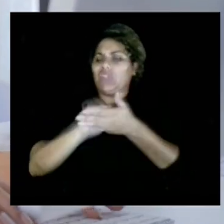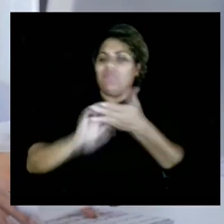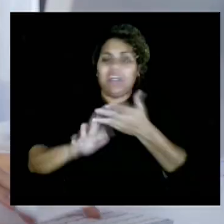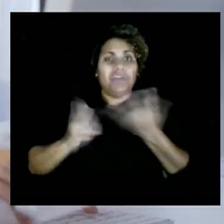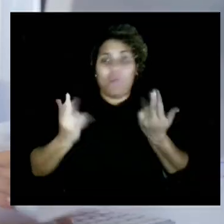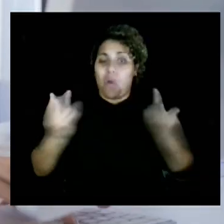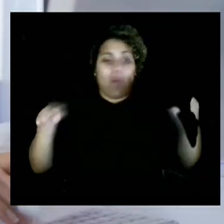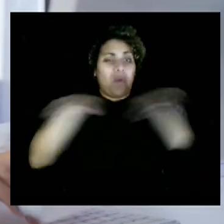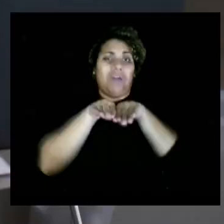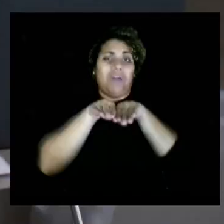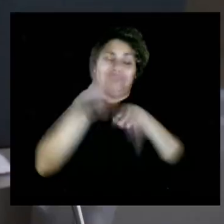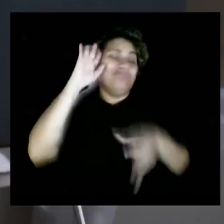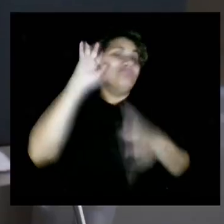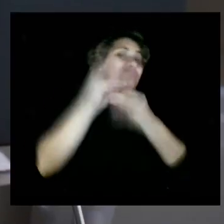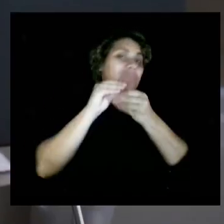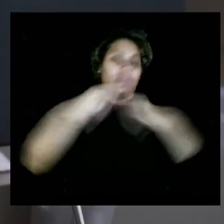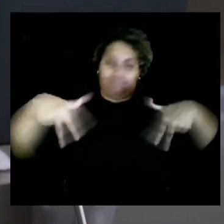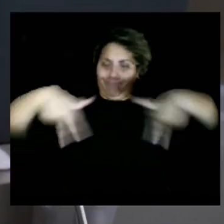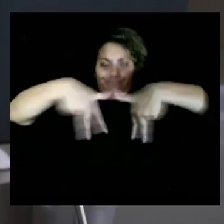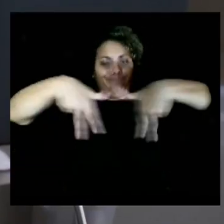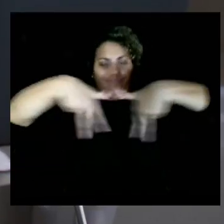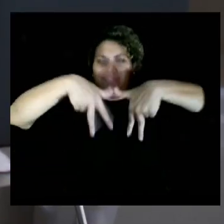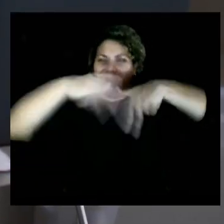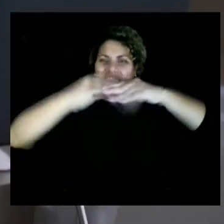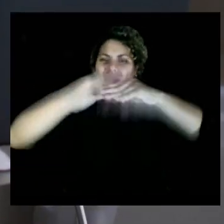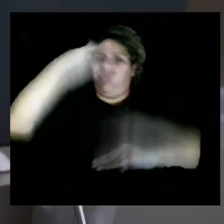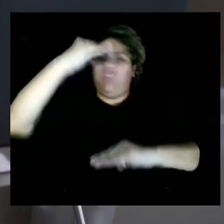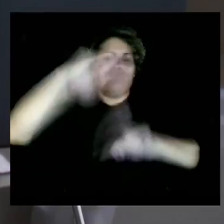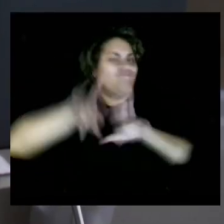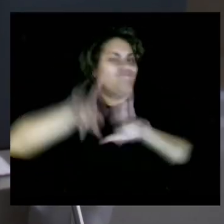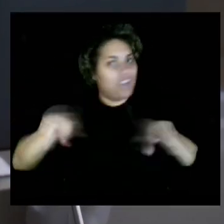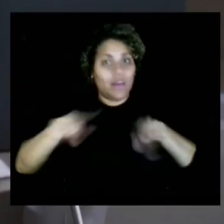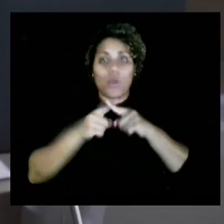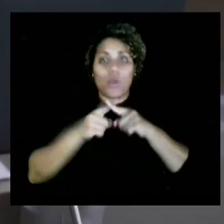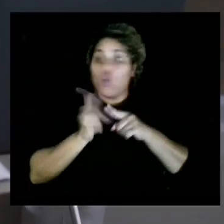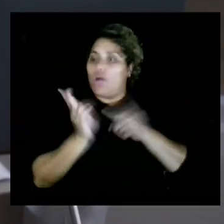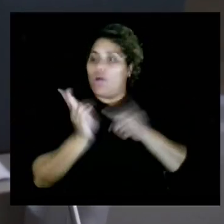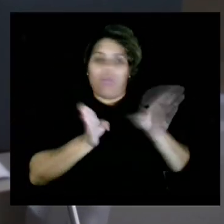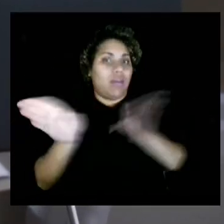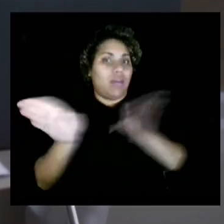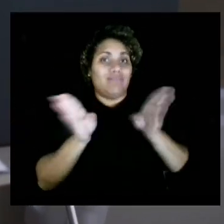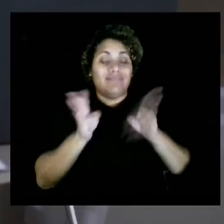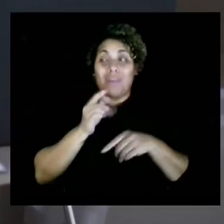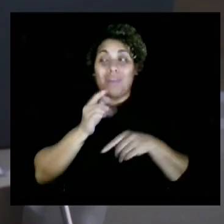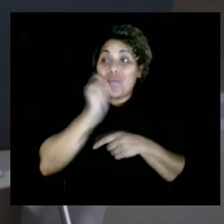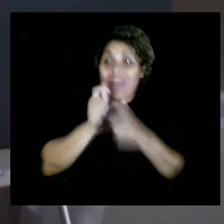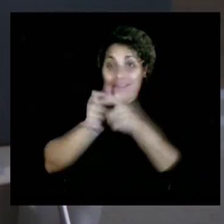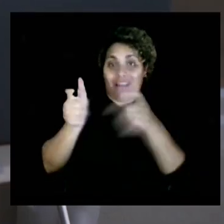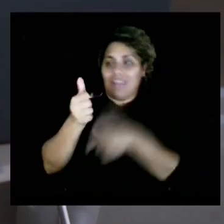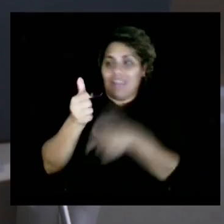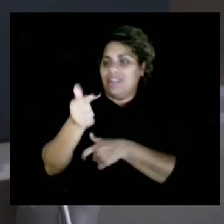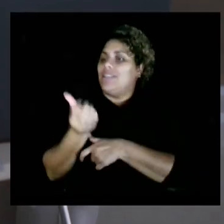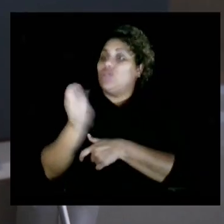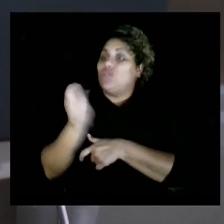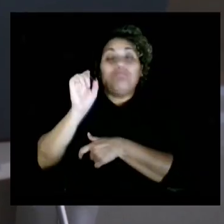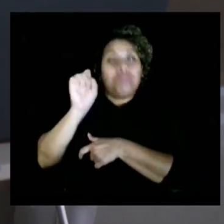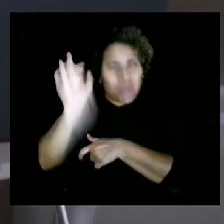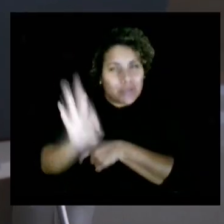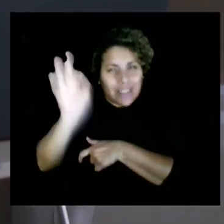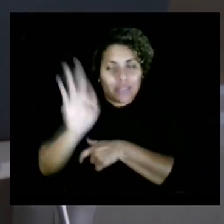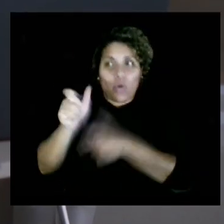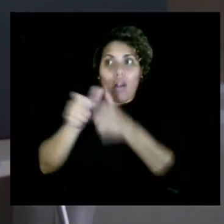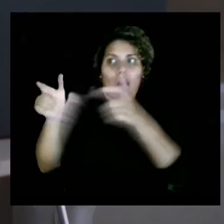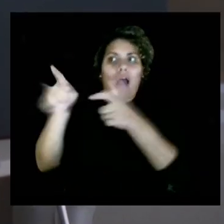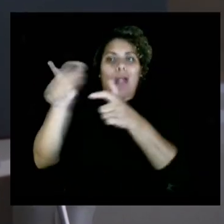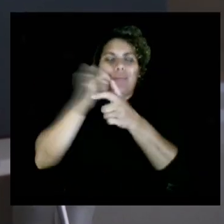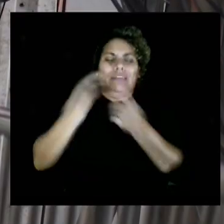com a jornada dupla. 76% das mulheres se sentiram mais sobrecarregadas e 61%